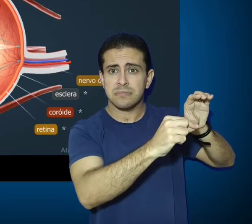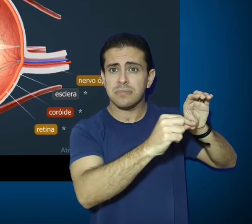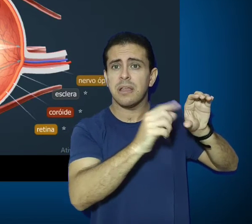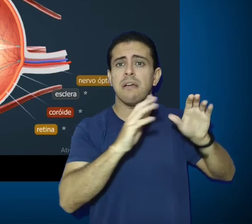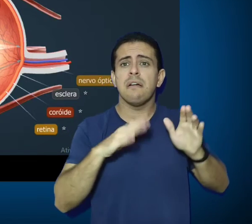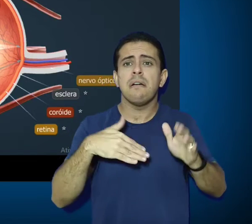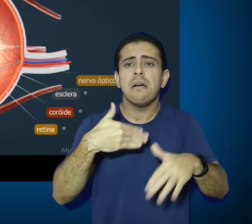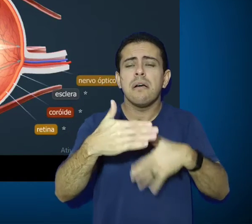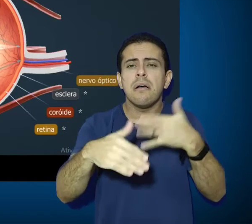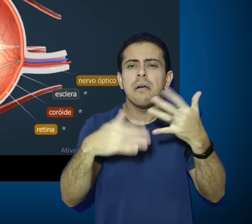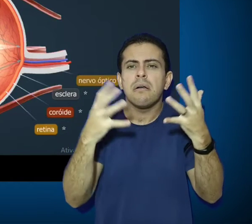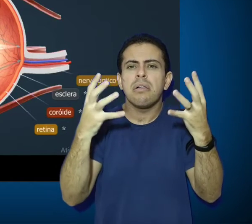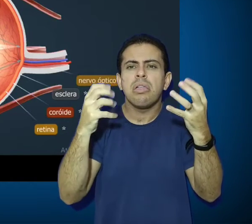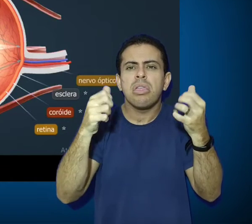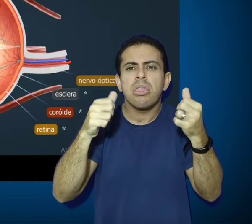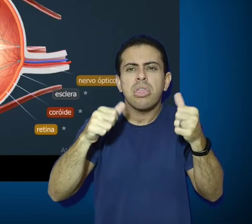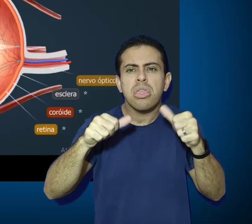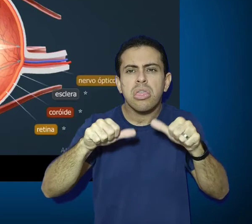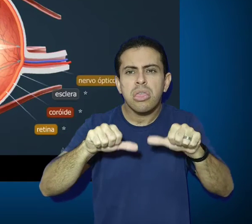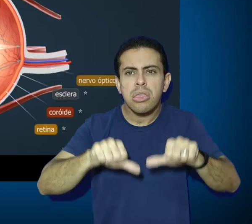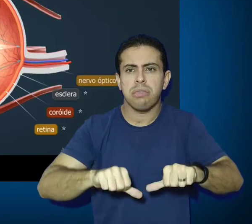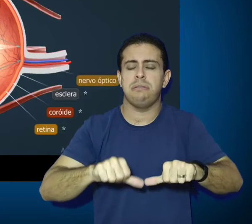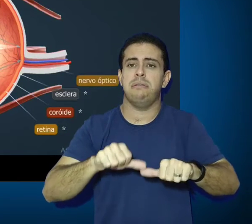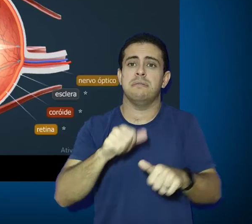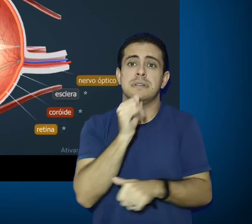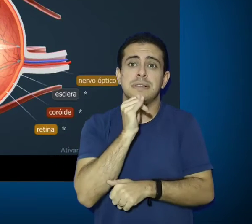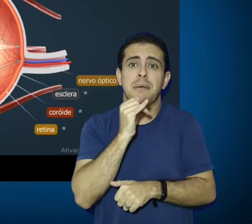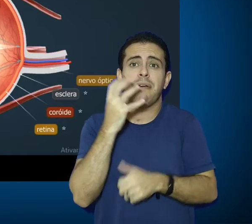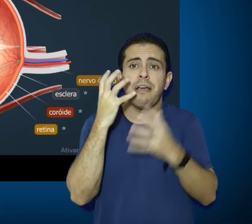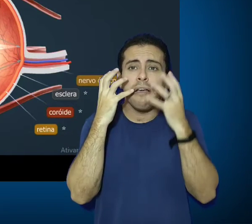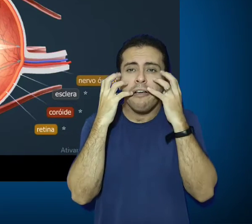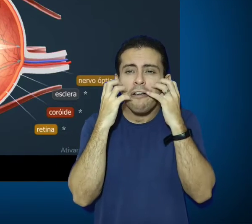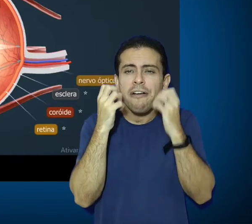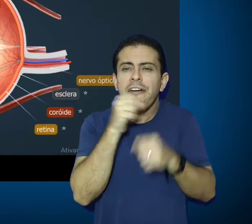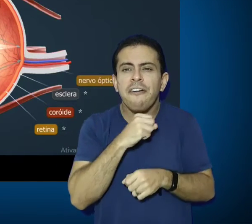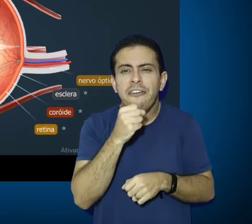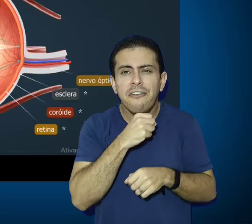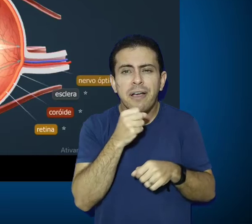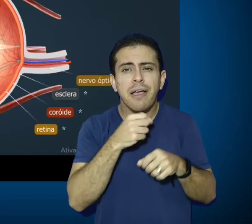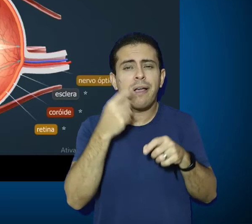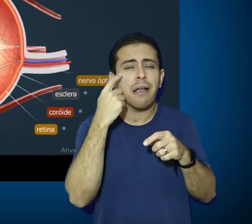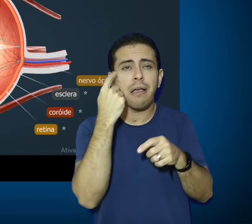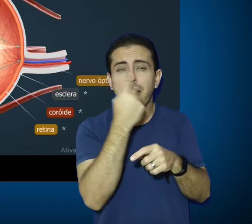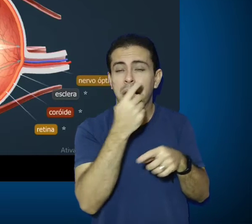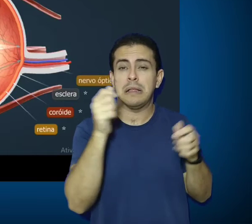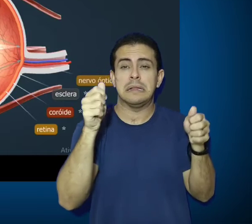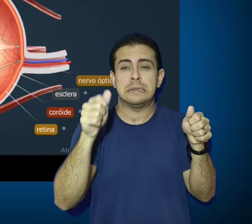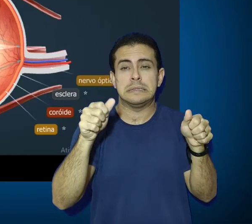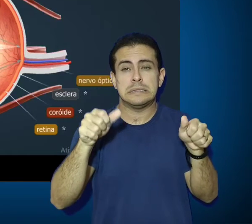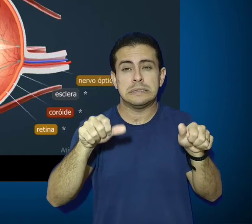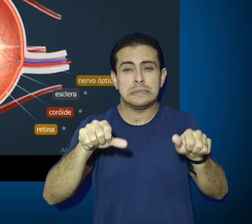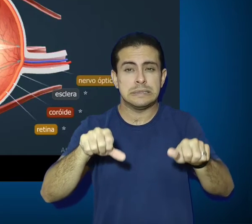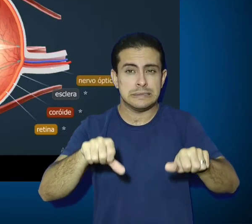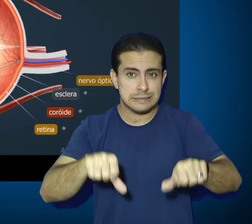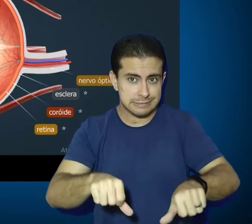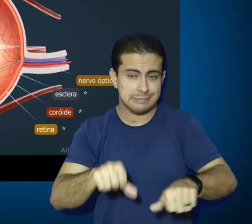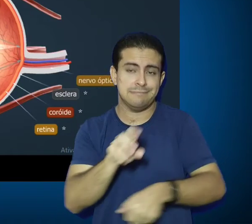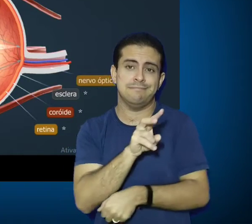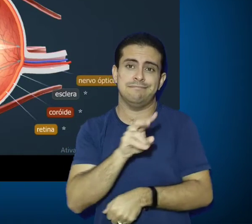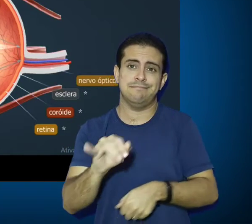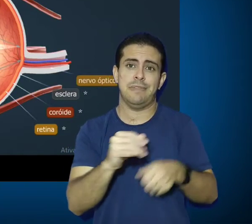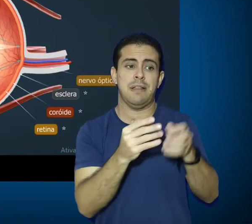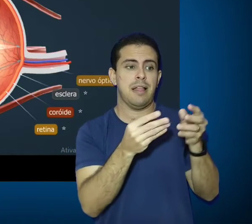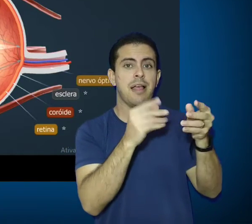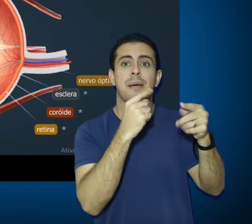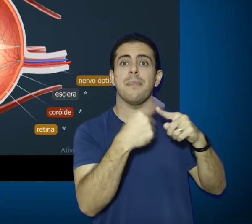do tempo, né? Com a velhice, com a idade, essa elasticidade natural